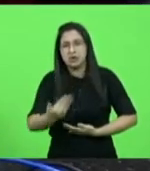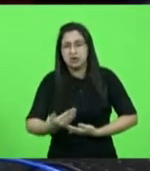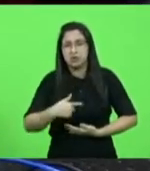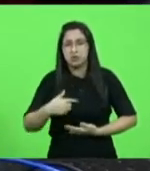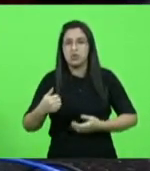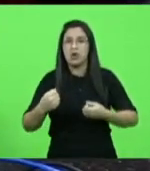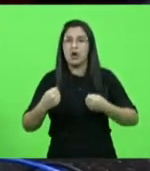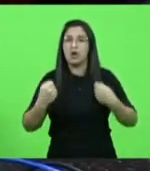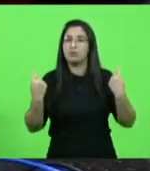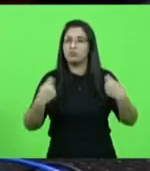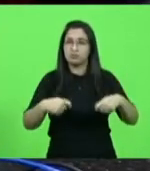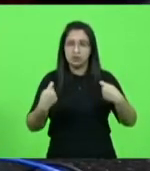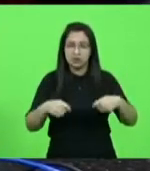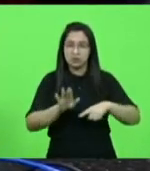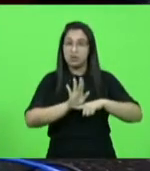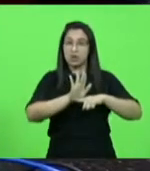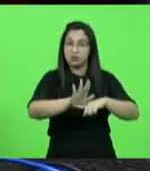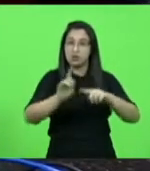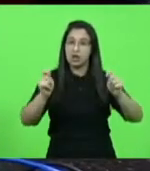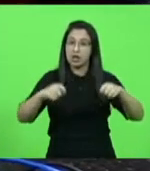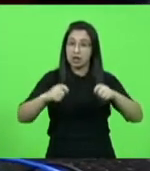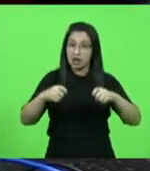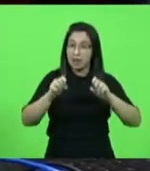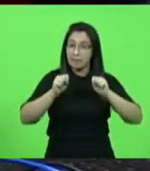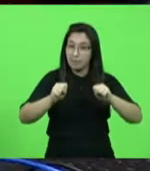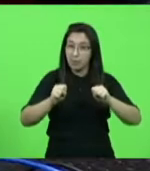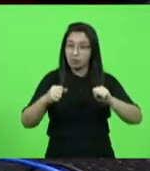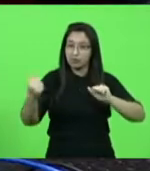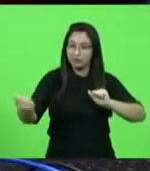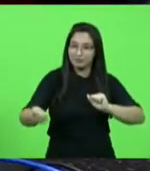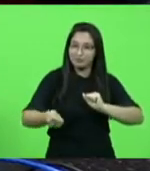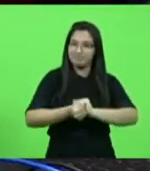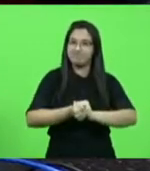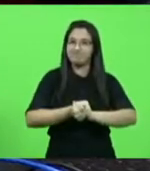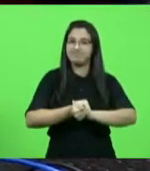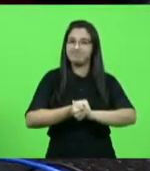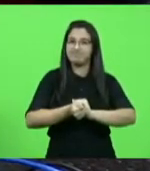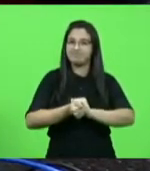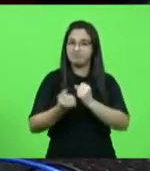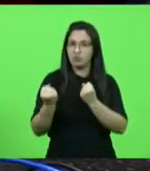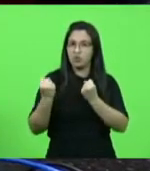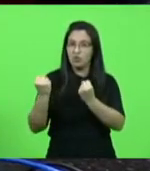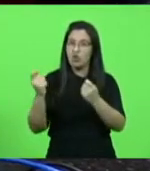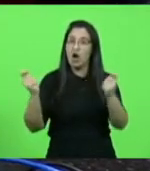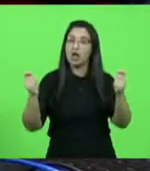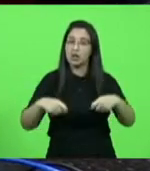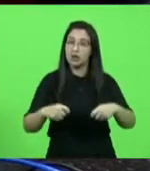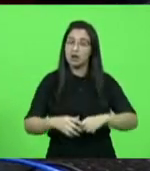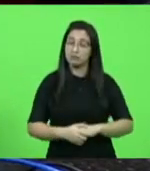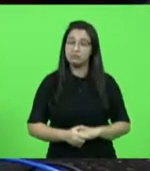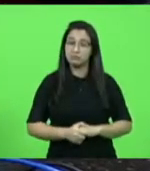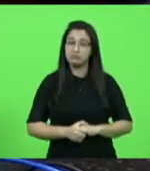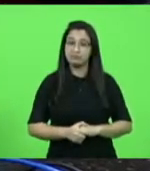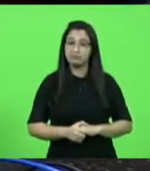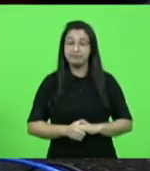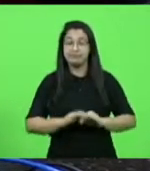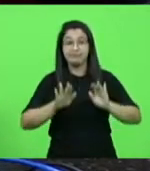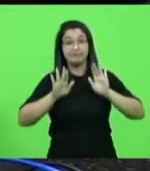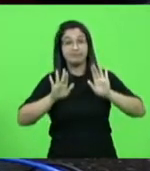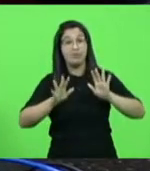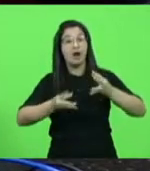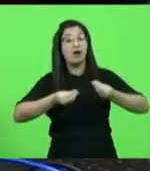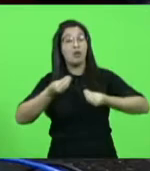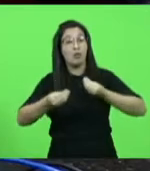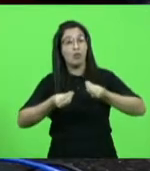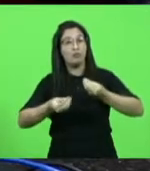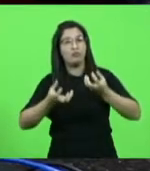coloco sempre à disposição de que juntos eu entendo que somos mais fortes, deputado Mota, juntos. Só que eu gostaria,